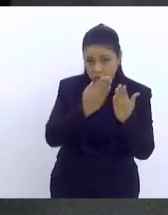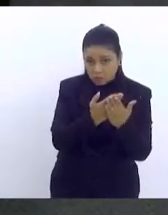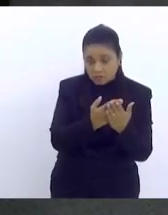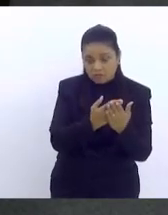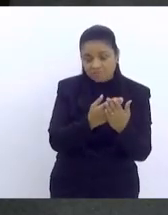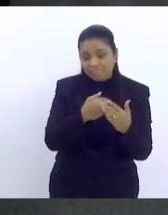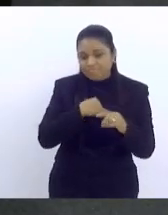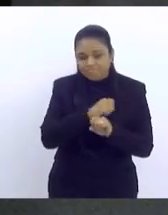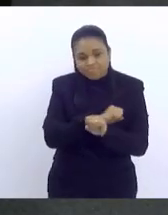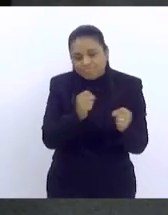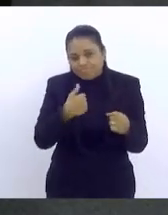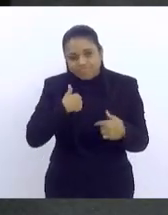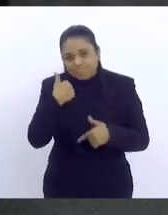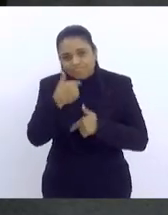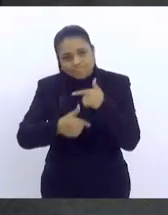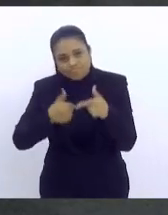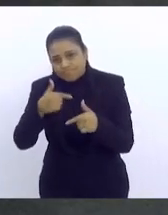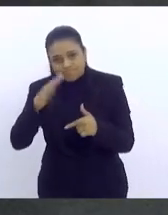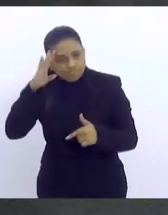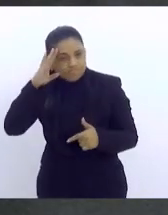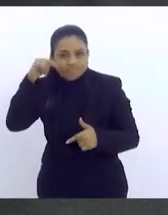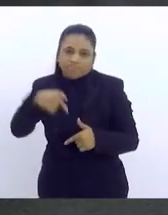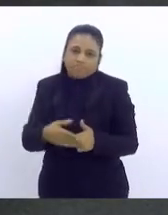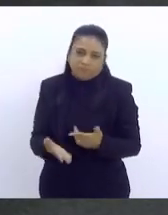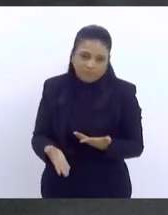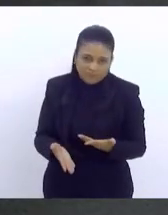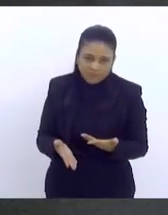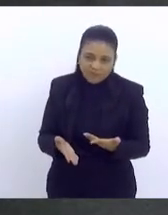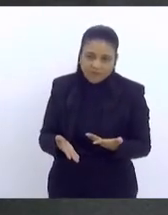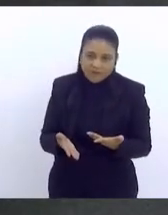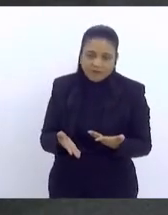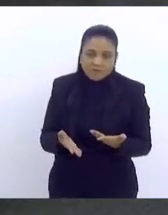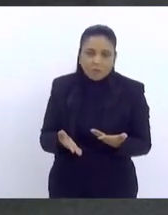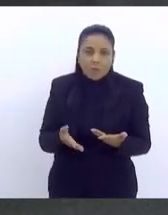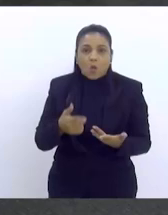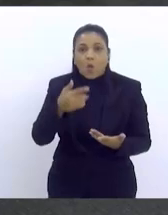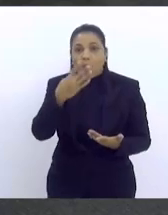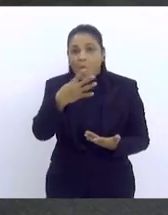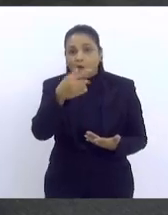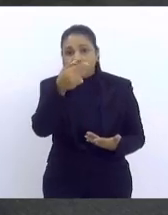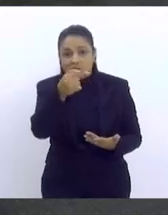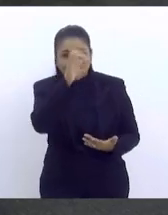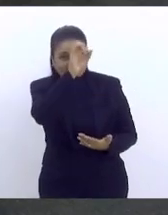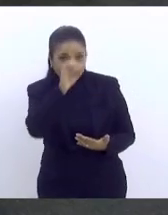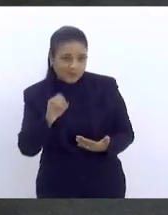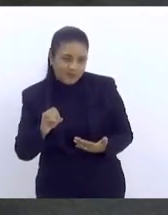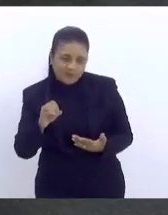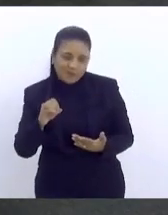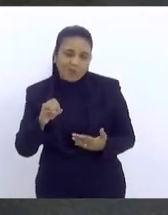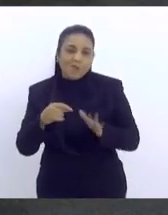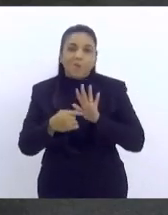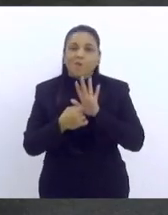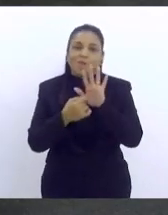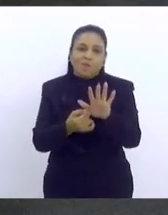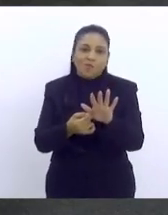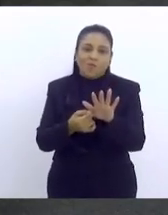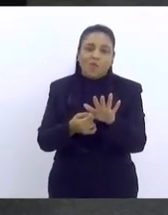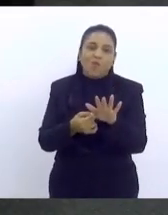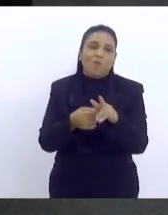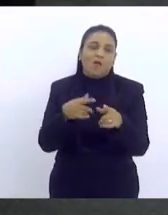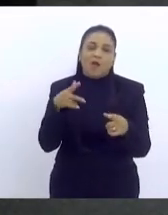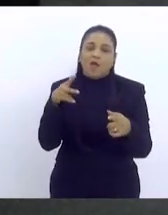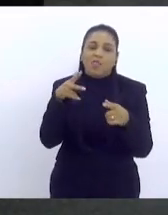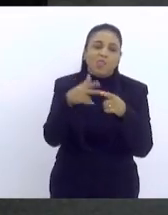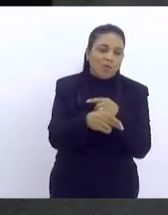a necessidade de trabalhar é o principal motivo 47% apontaram a esse motivo para interromper